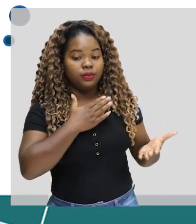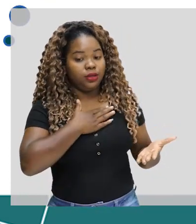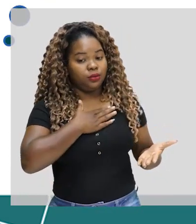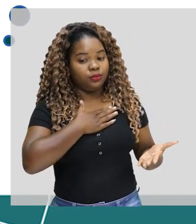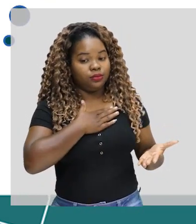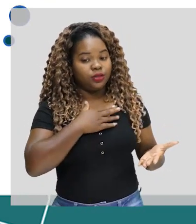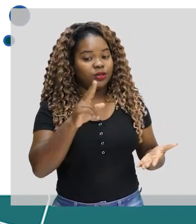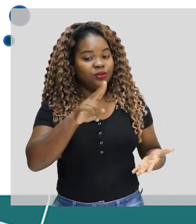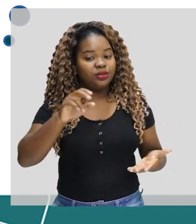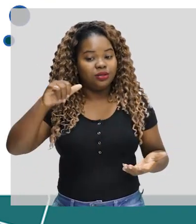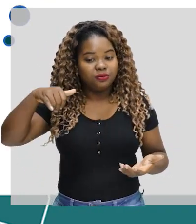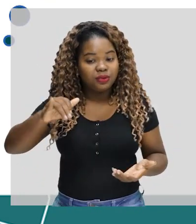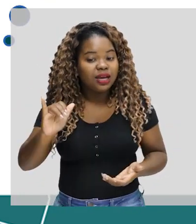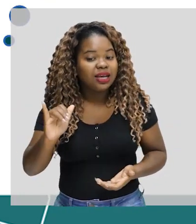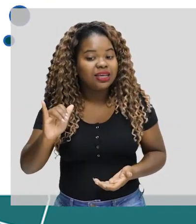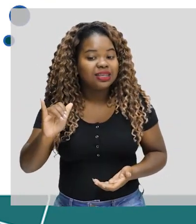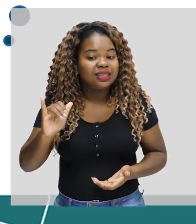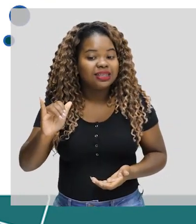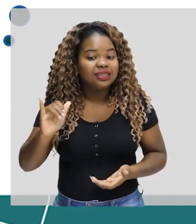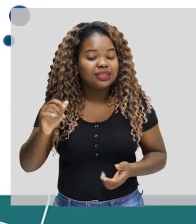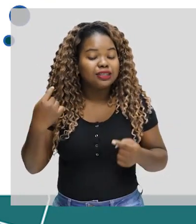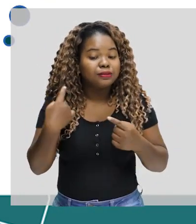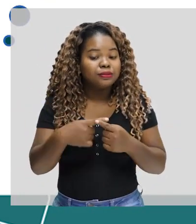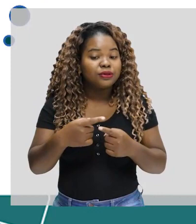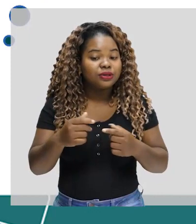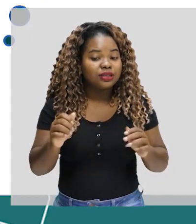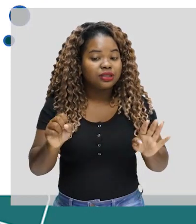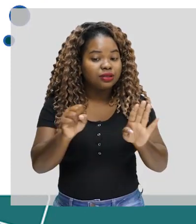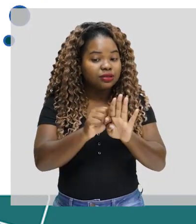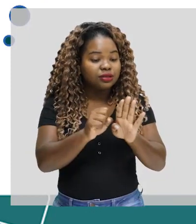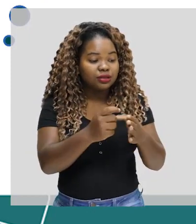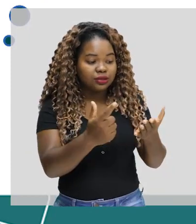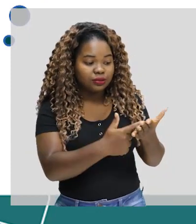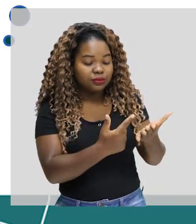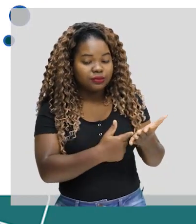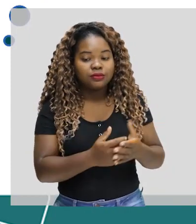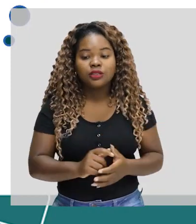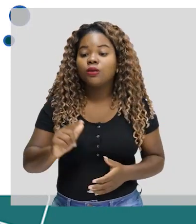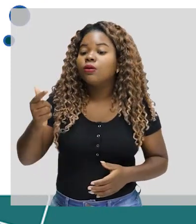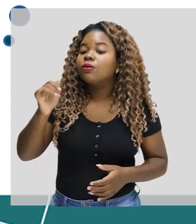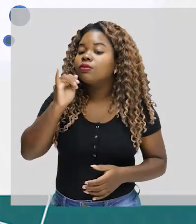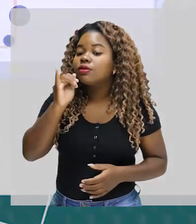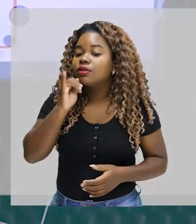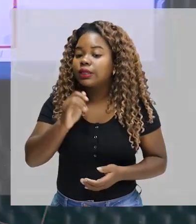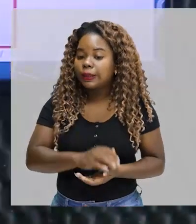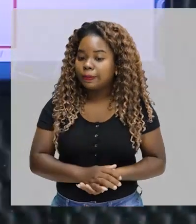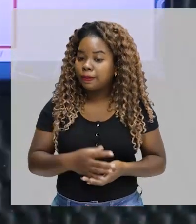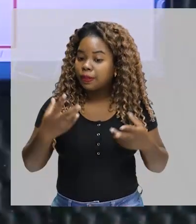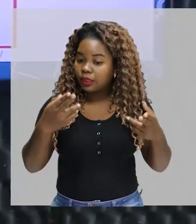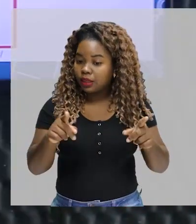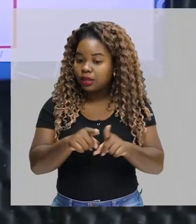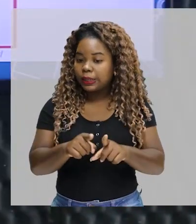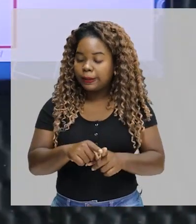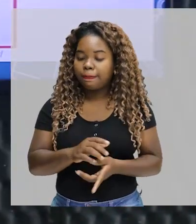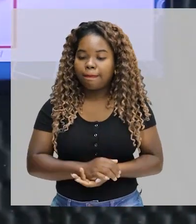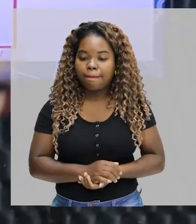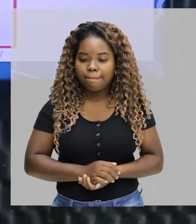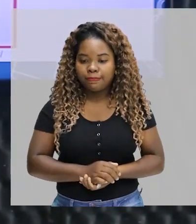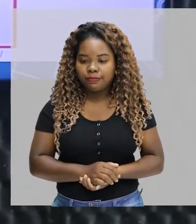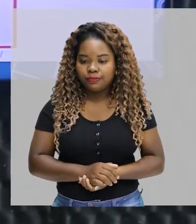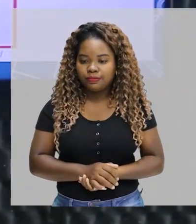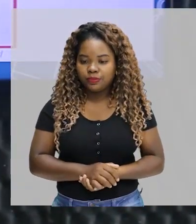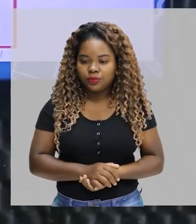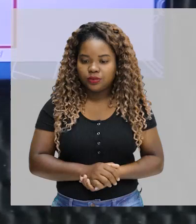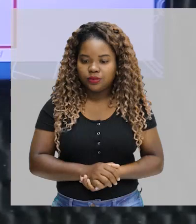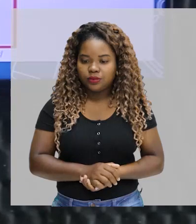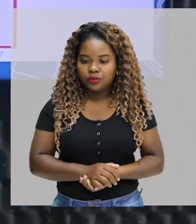usei my porque está acompanhado do substantivo livro. Olha o outro exemplo falando a mesma coisa. This book